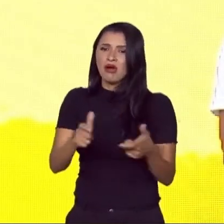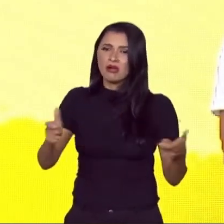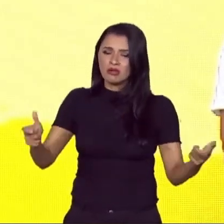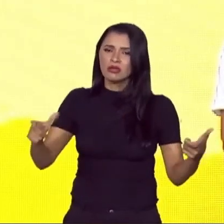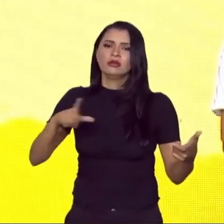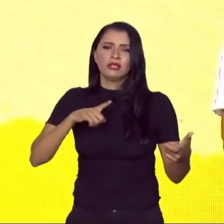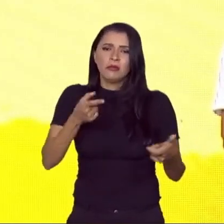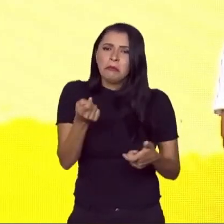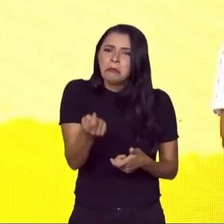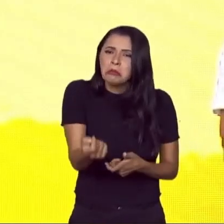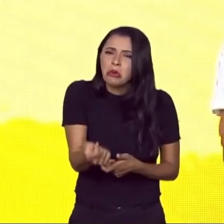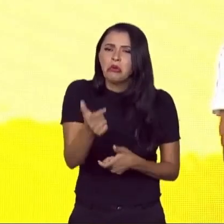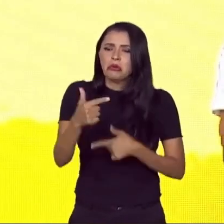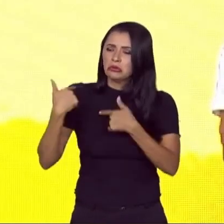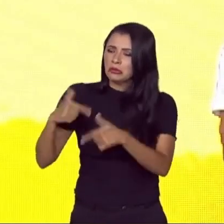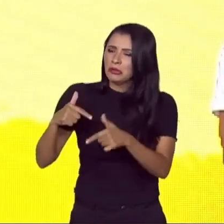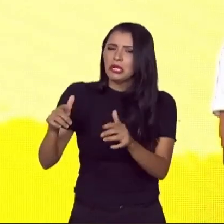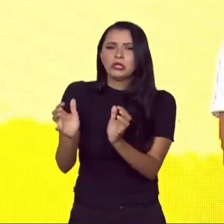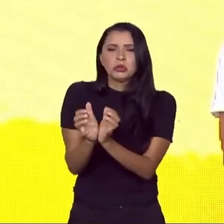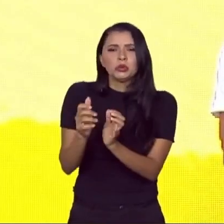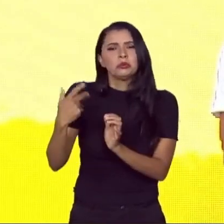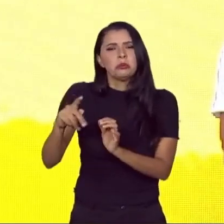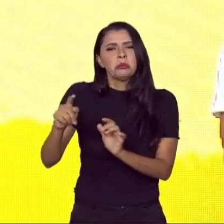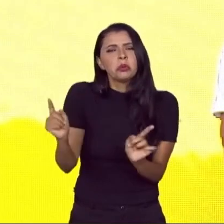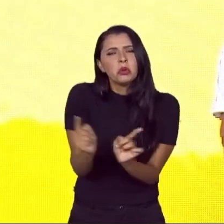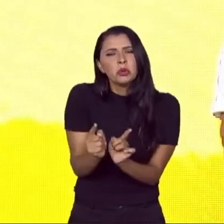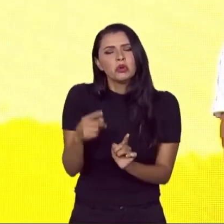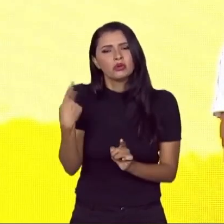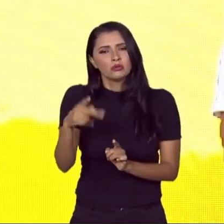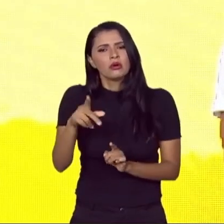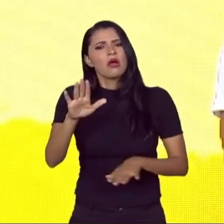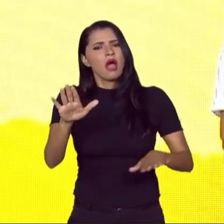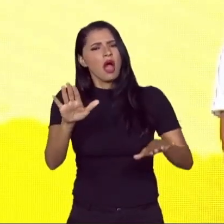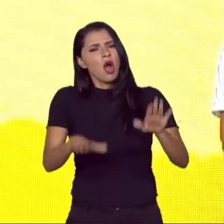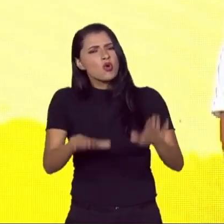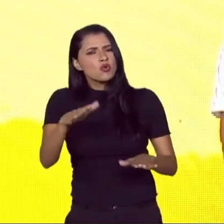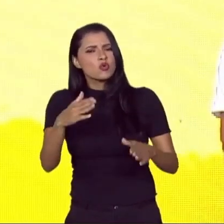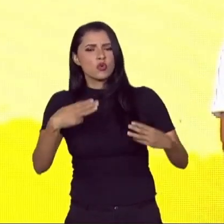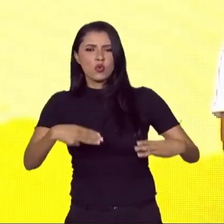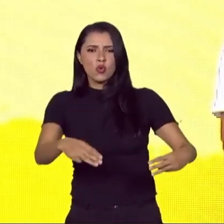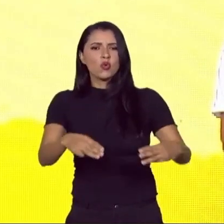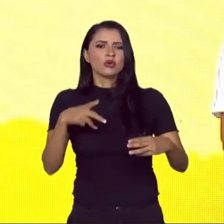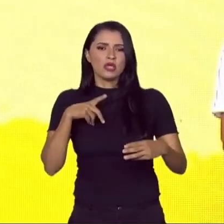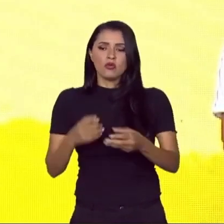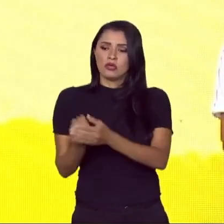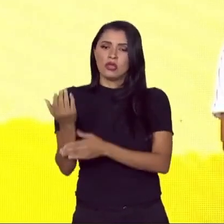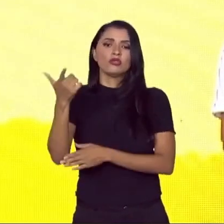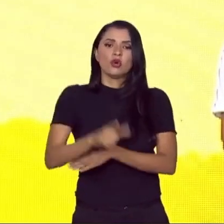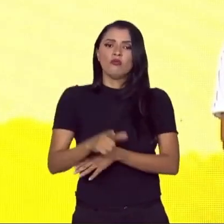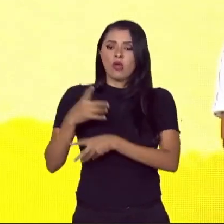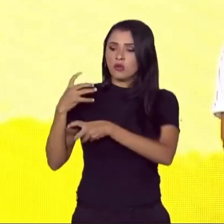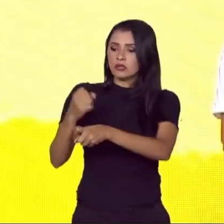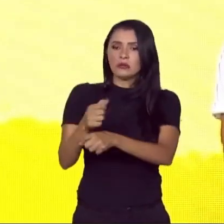teve muito pouca gente. Aliás, teve ministério que eu requirei que não tem orçamento.